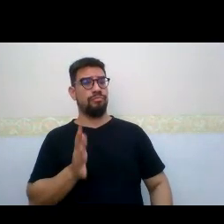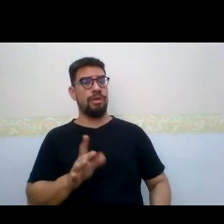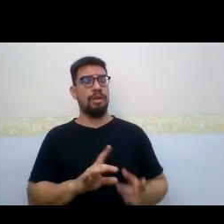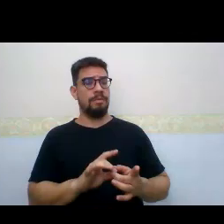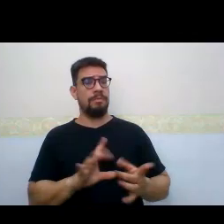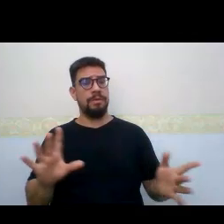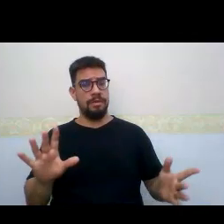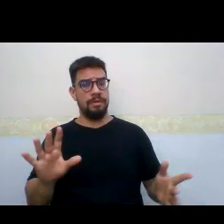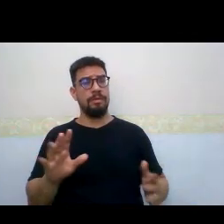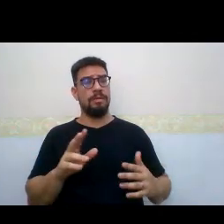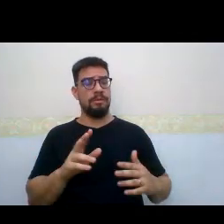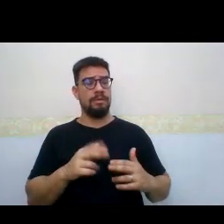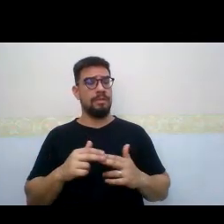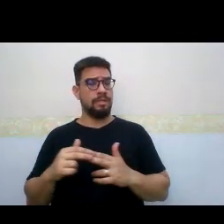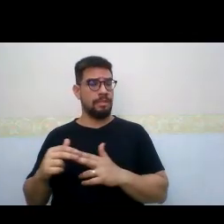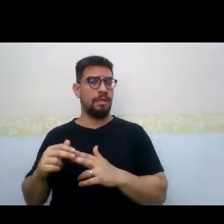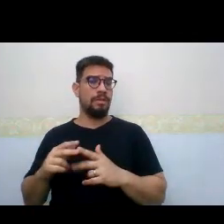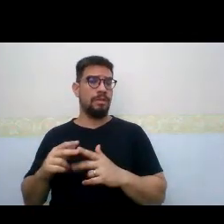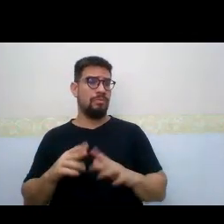a edição.